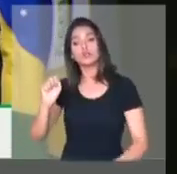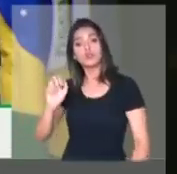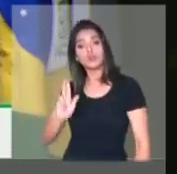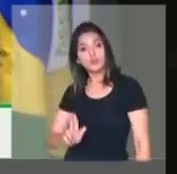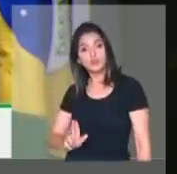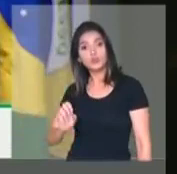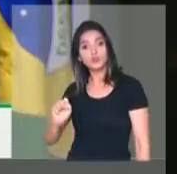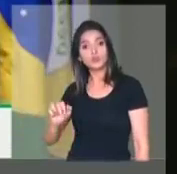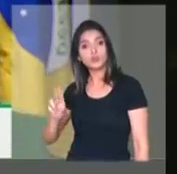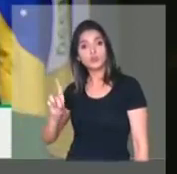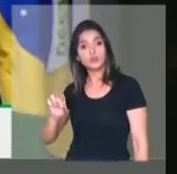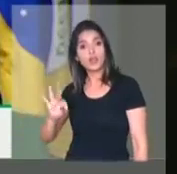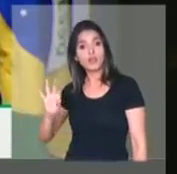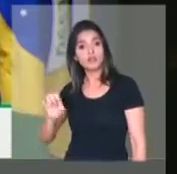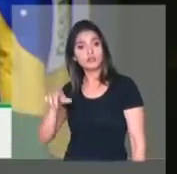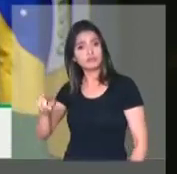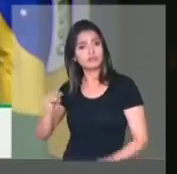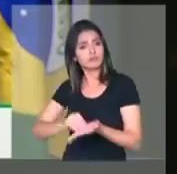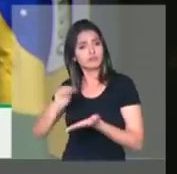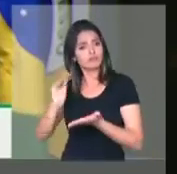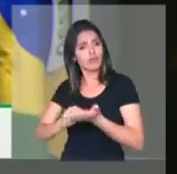ser reparado.